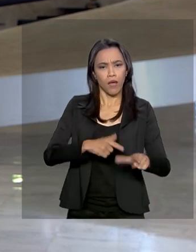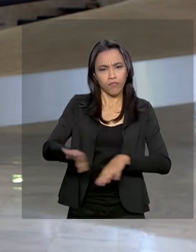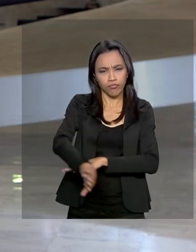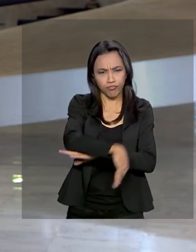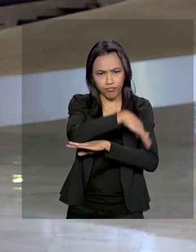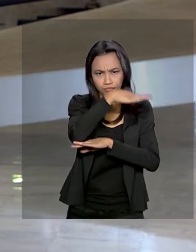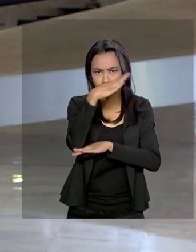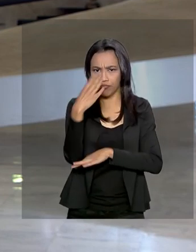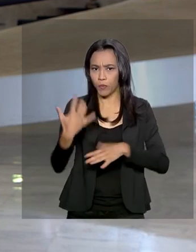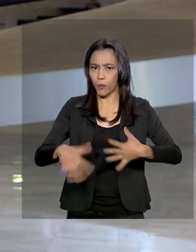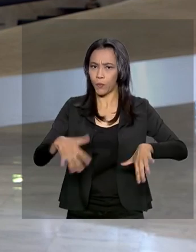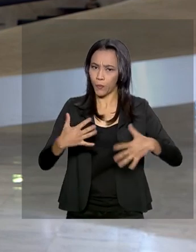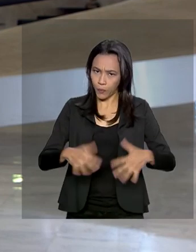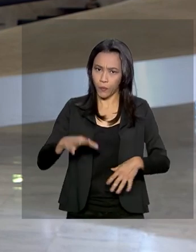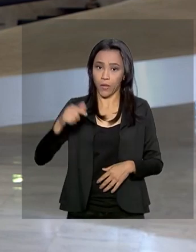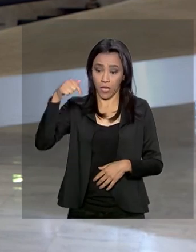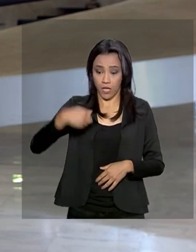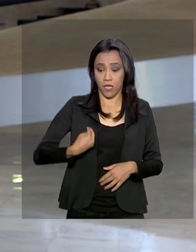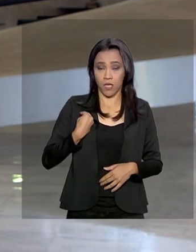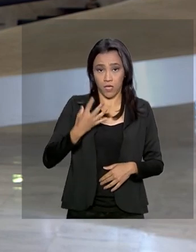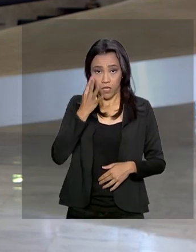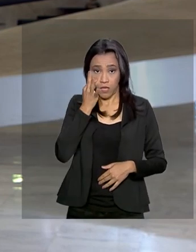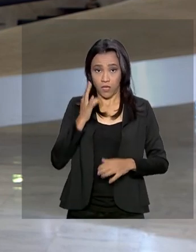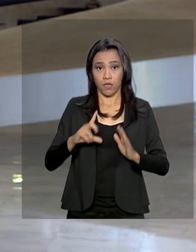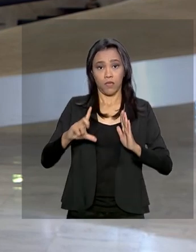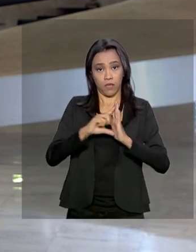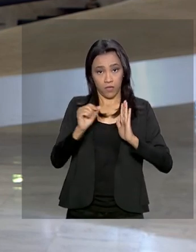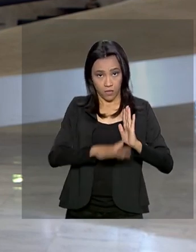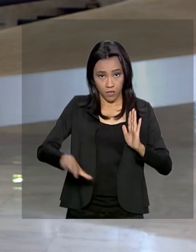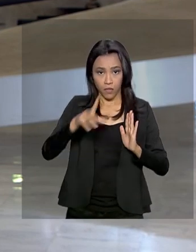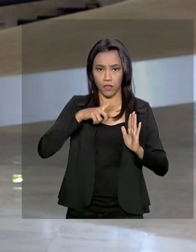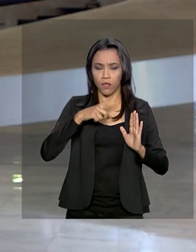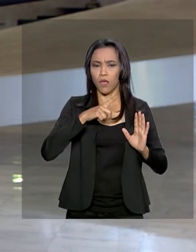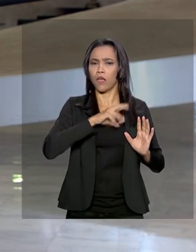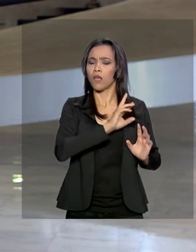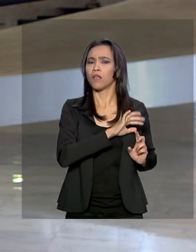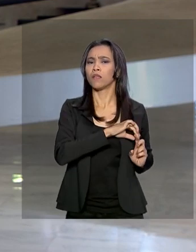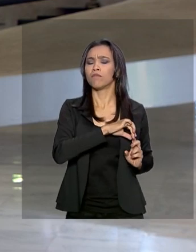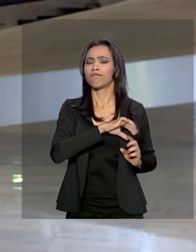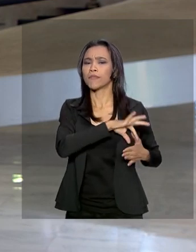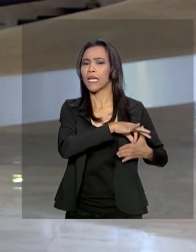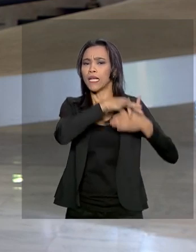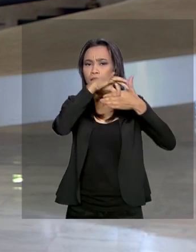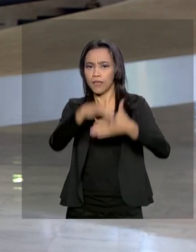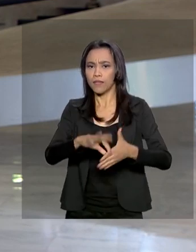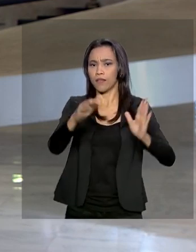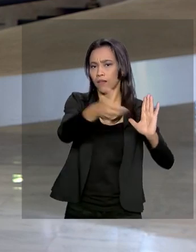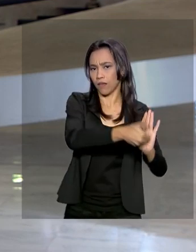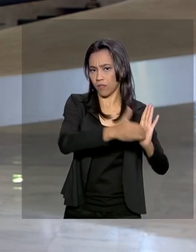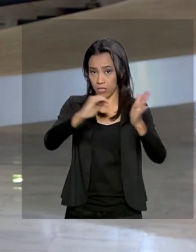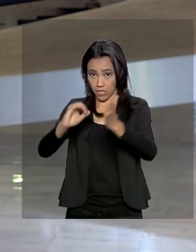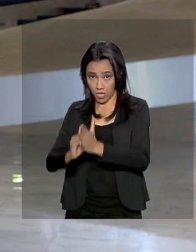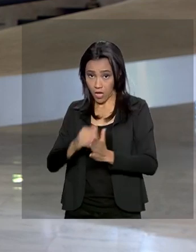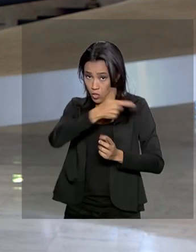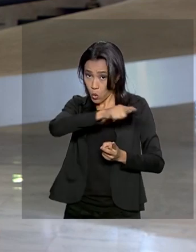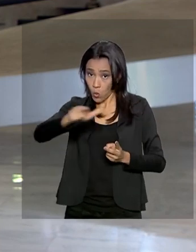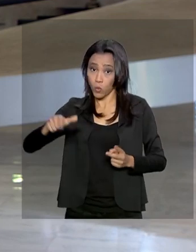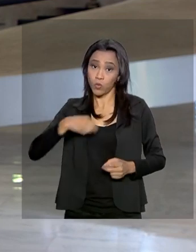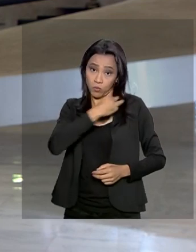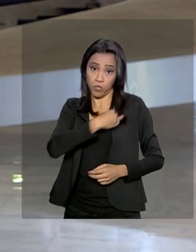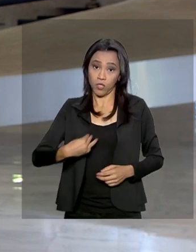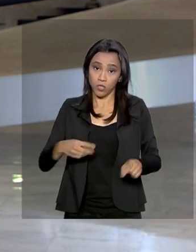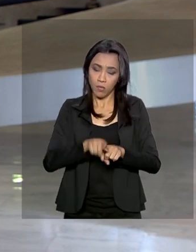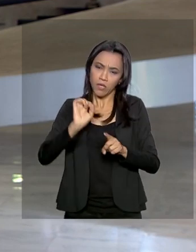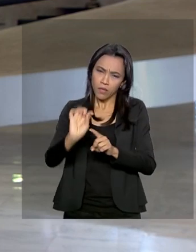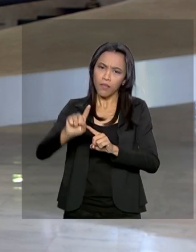cheia aqui no Palácio do Planalto. Neste momento ele está reunido com lideranças do governo na Câmara e no Senado, junto com outros ministros. E logo depois tem